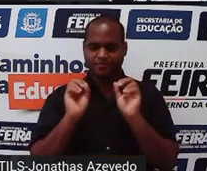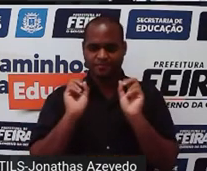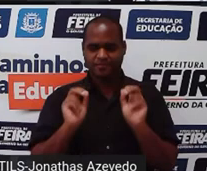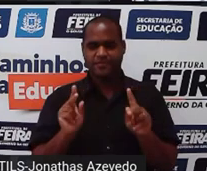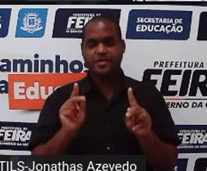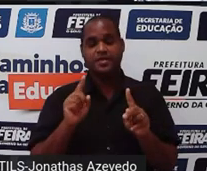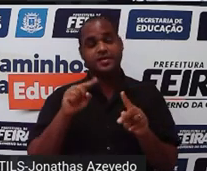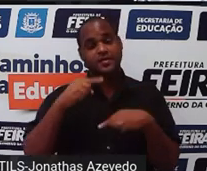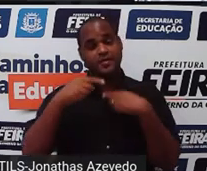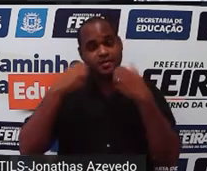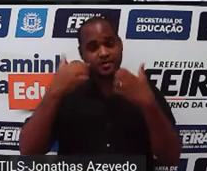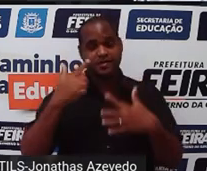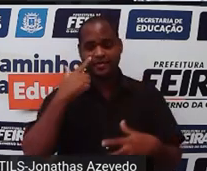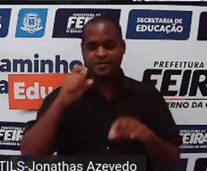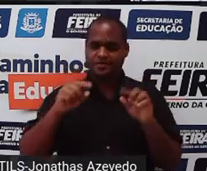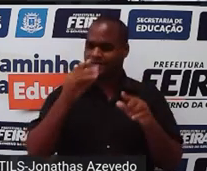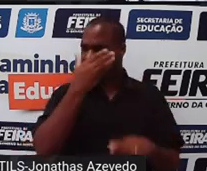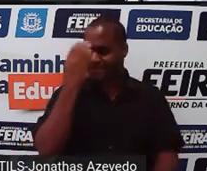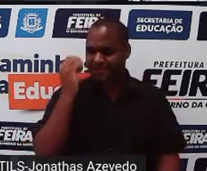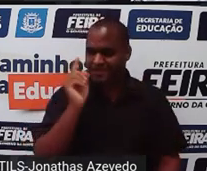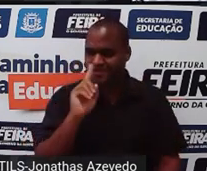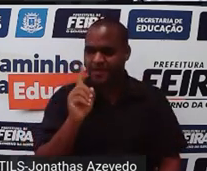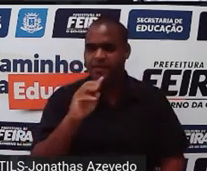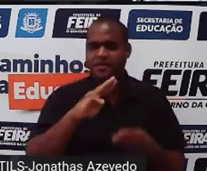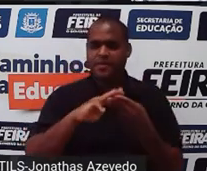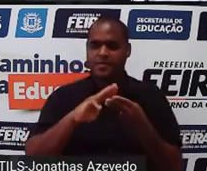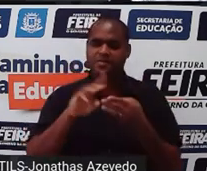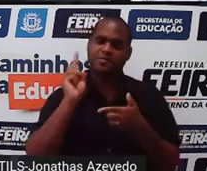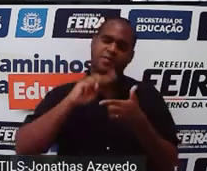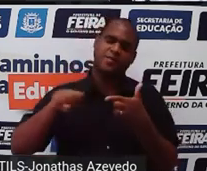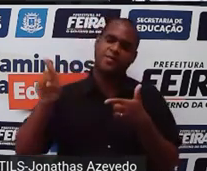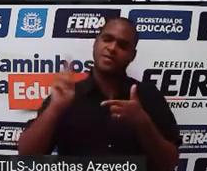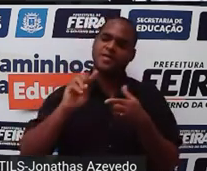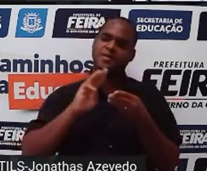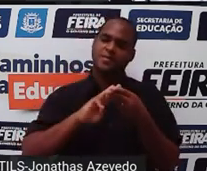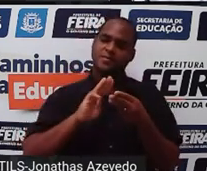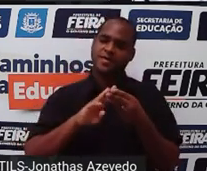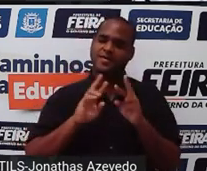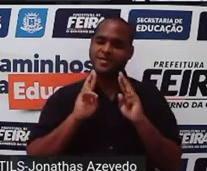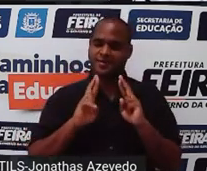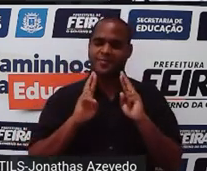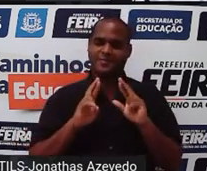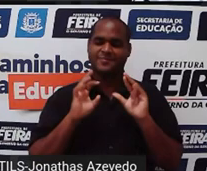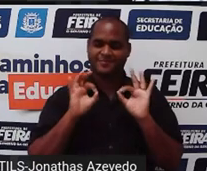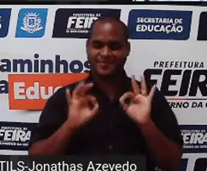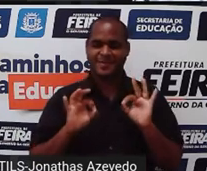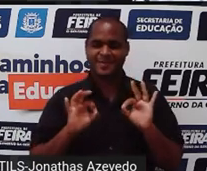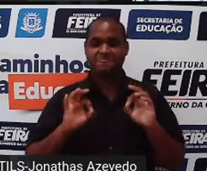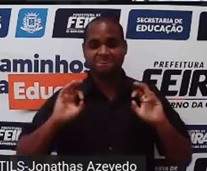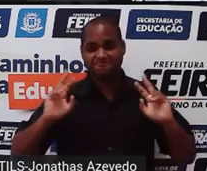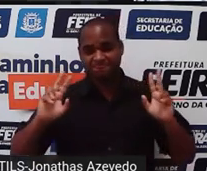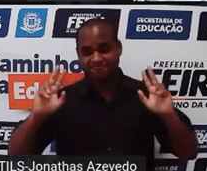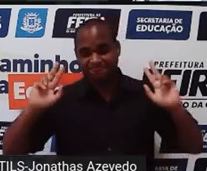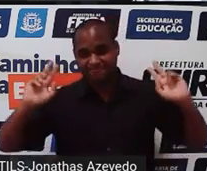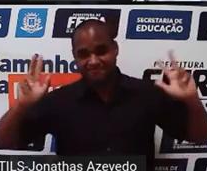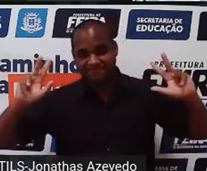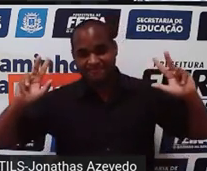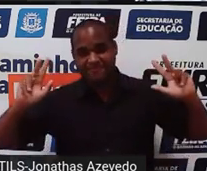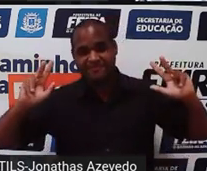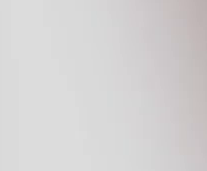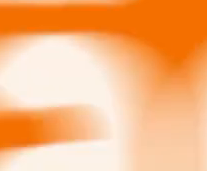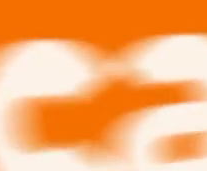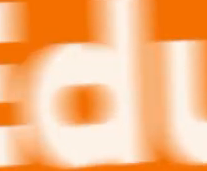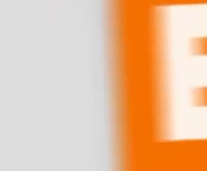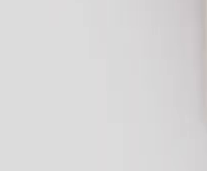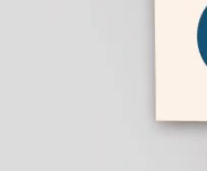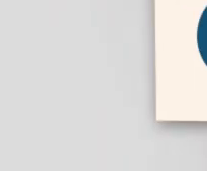desde já até a próxima não esquece matemática não é problema matemática é solução é isso aí valeu até mais